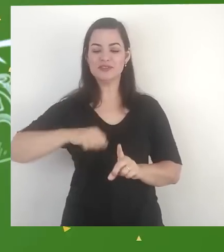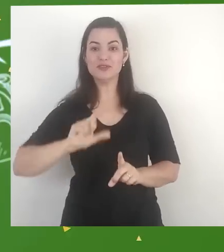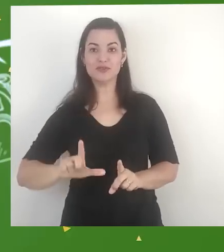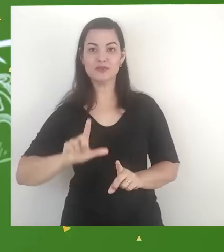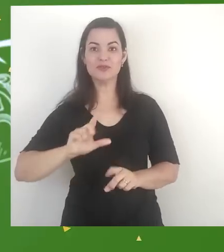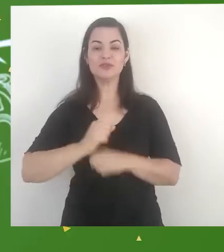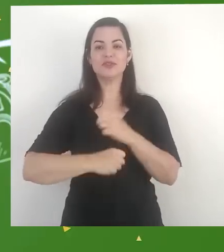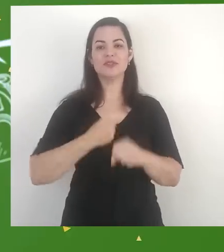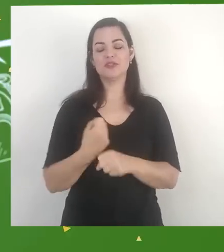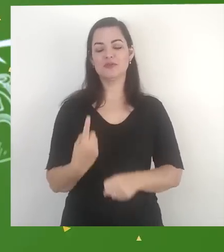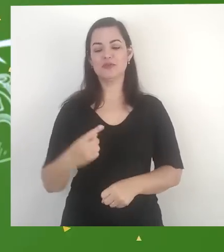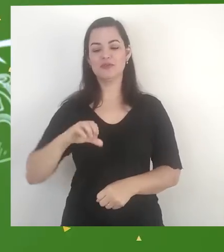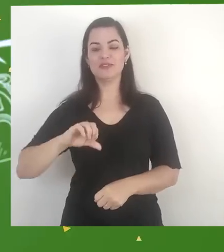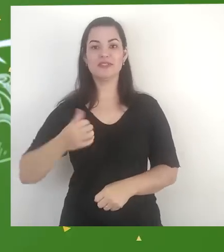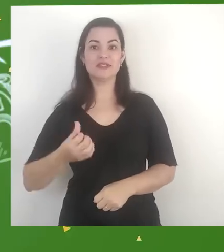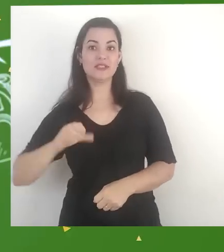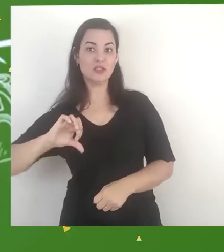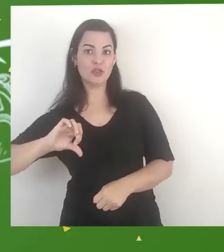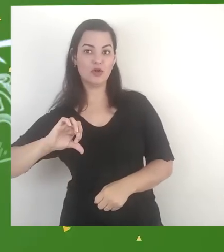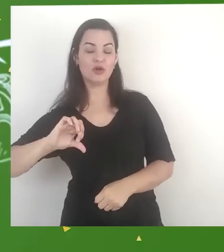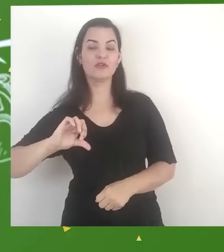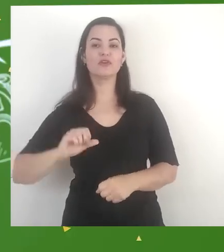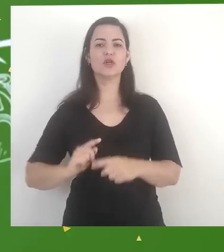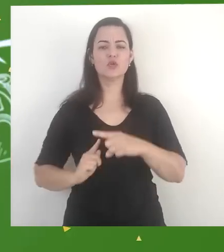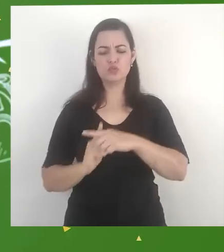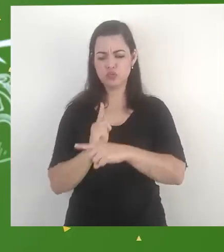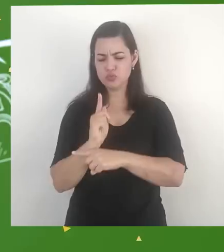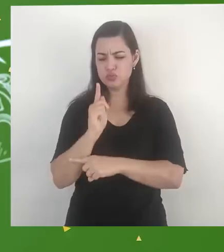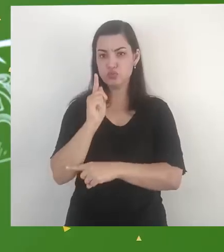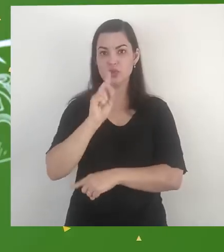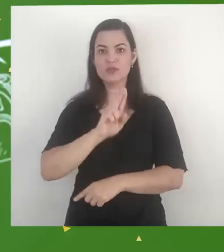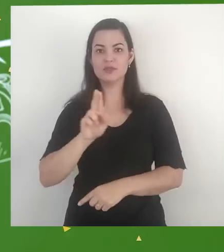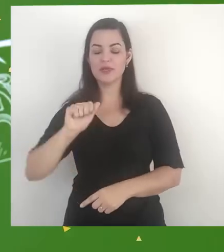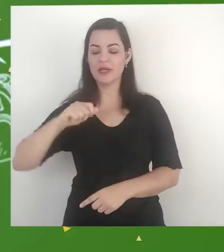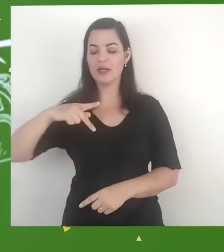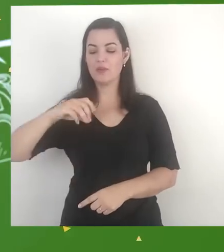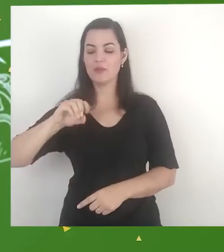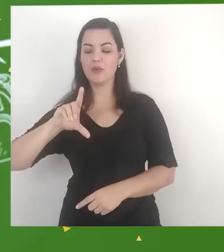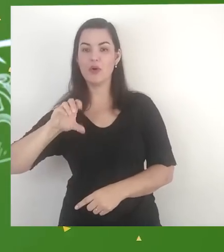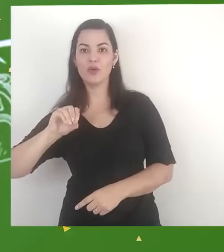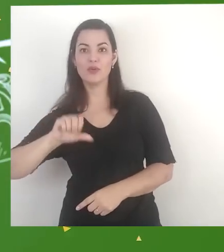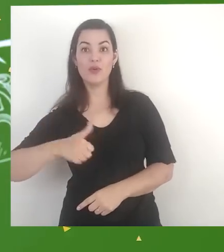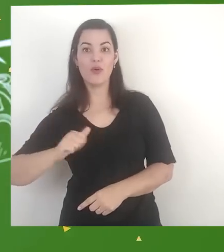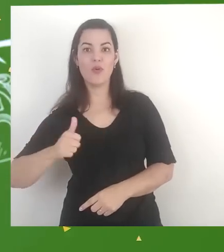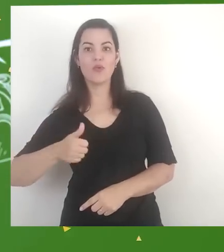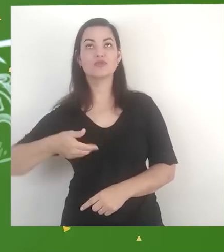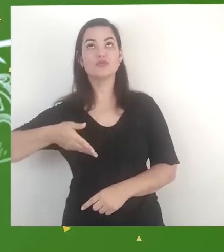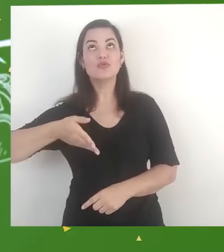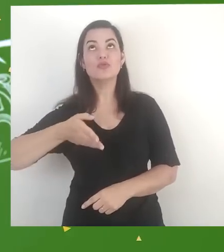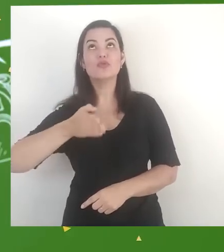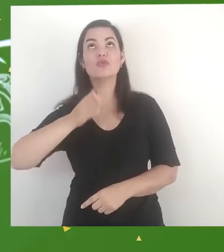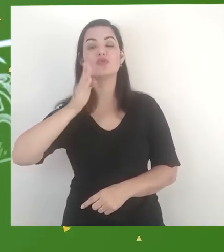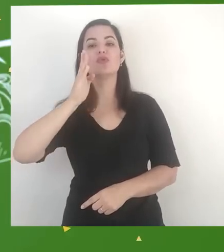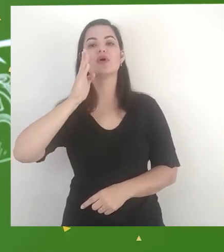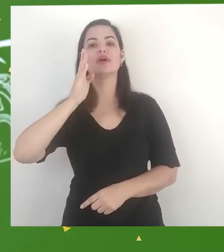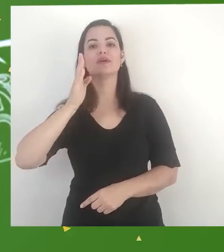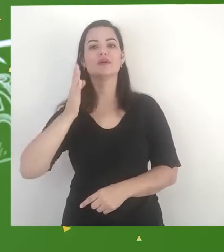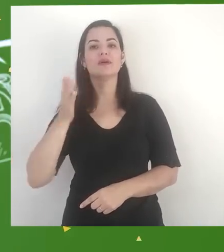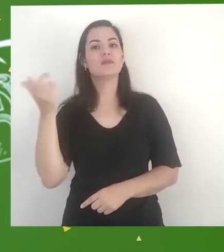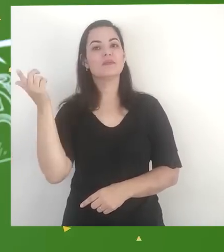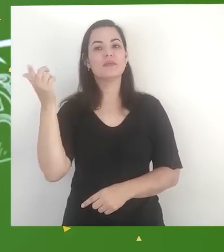1969, a Apollo 11 foi lançada rumo à Lua. Na nave espacial estavam